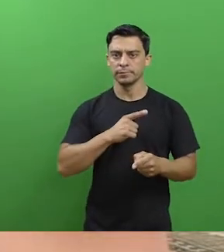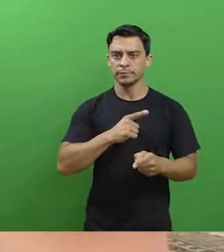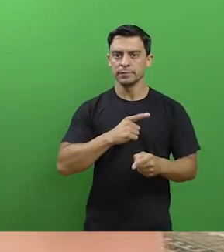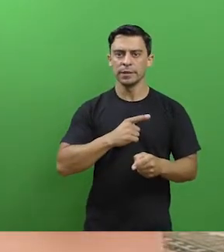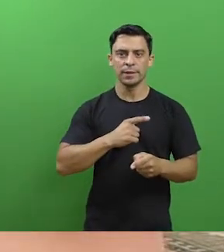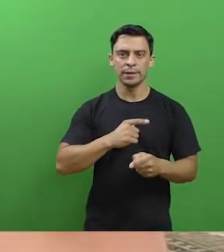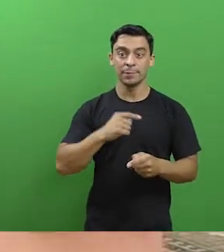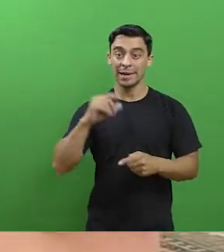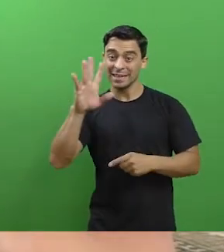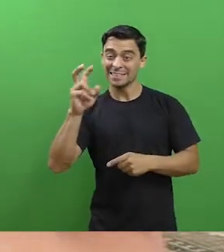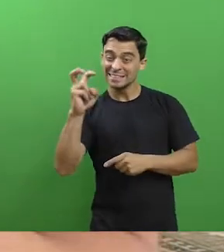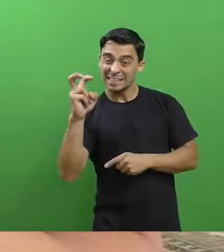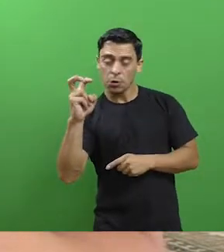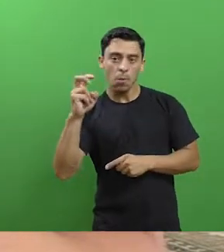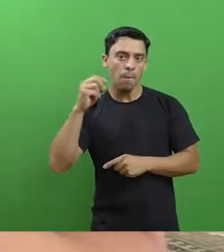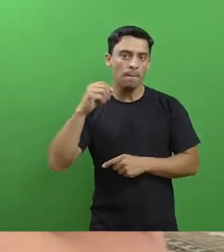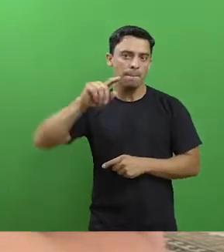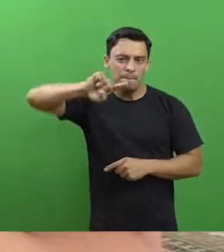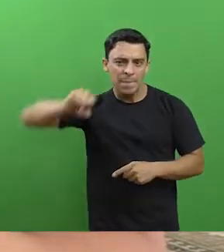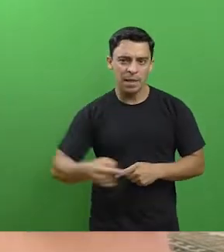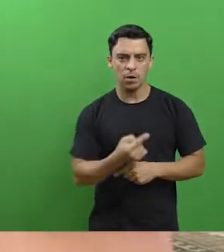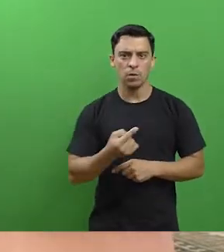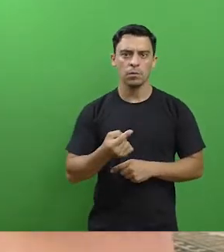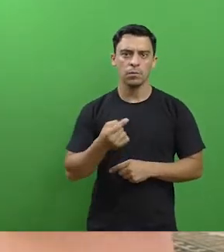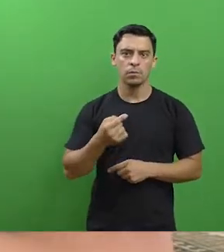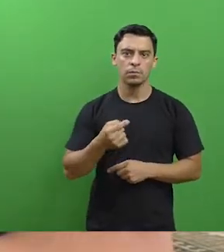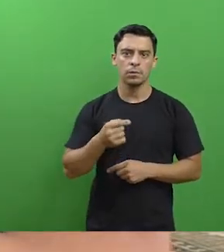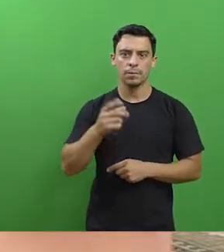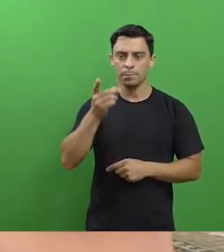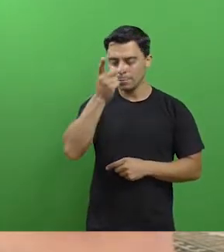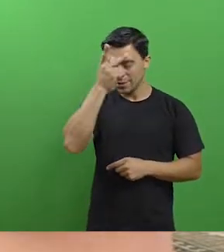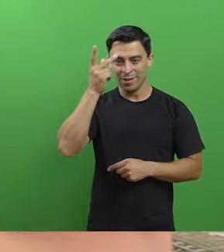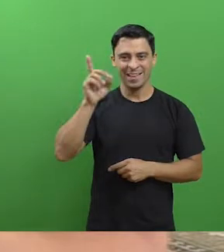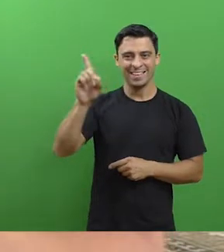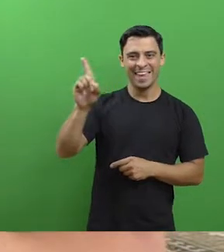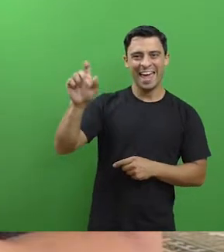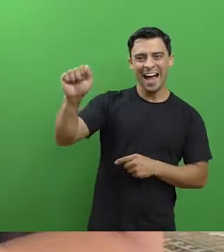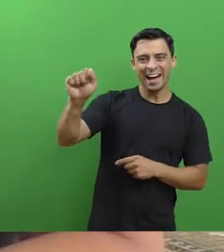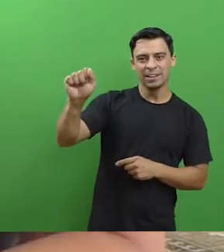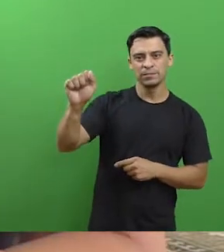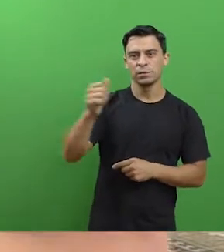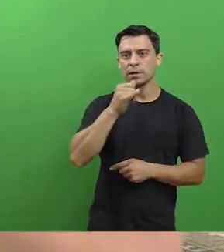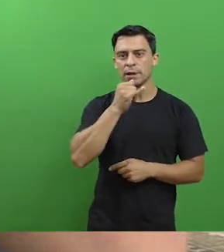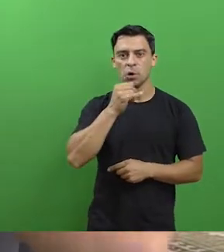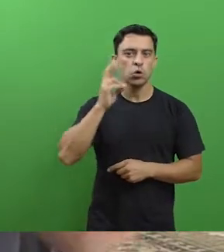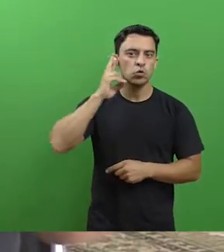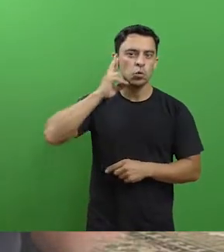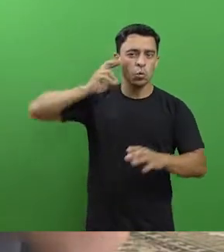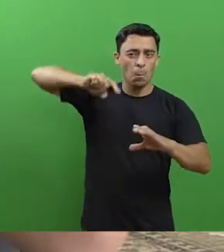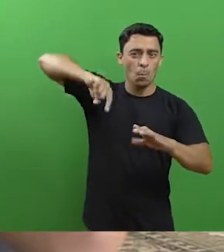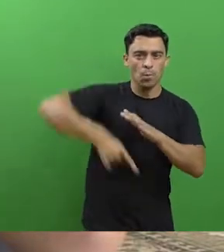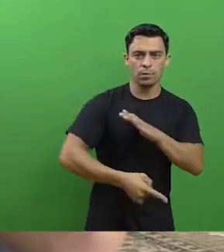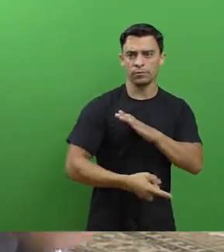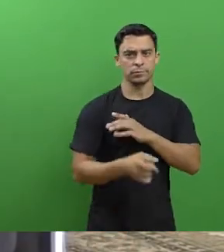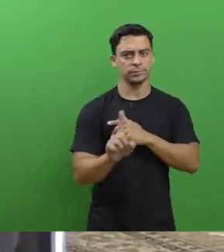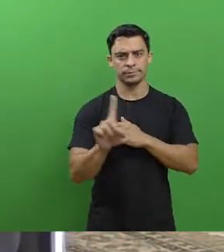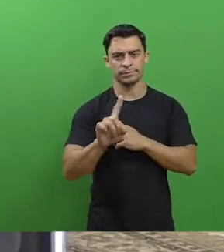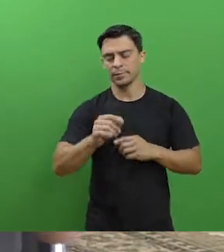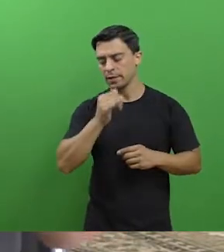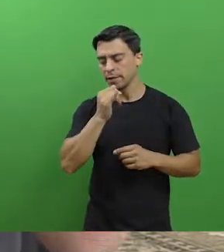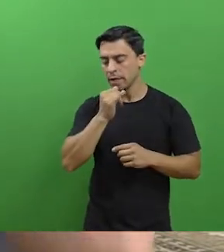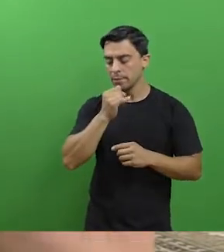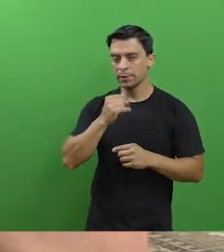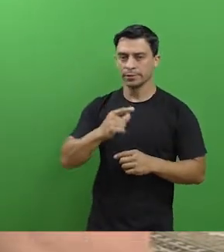auditivos. Quando eu falo deficiente auditivo, aqueles que não são surdo profundo. Eles têm a deficiência auditiva,